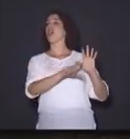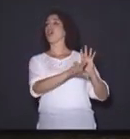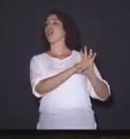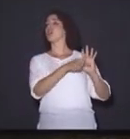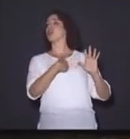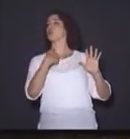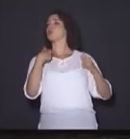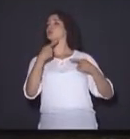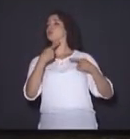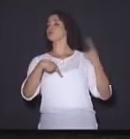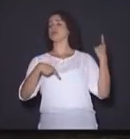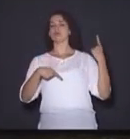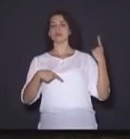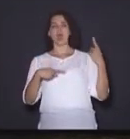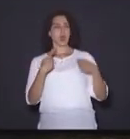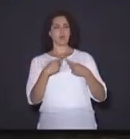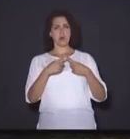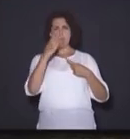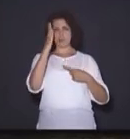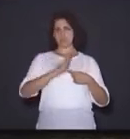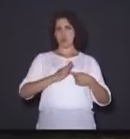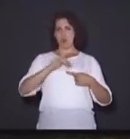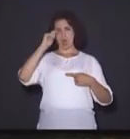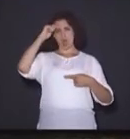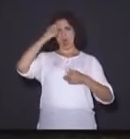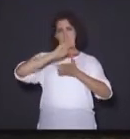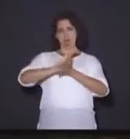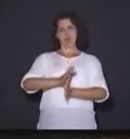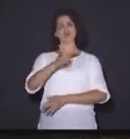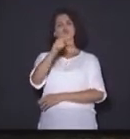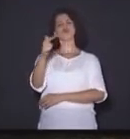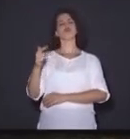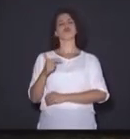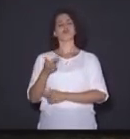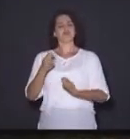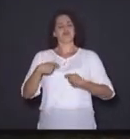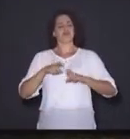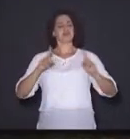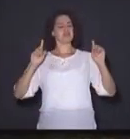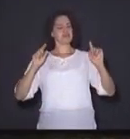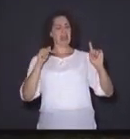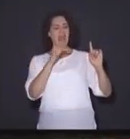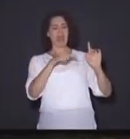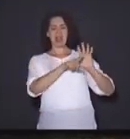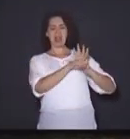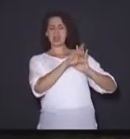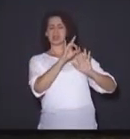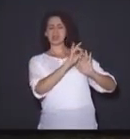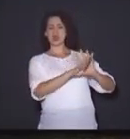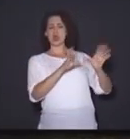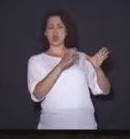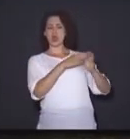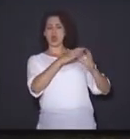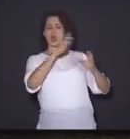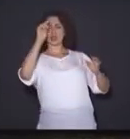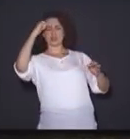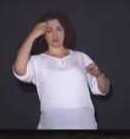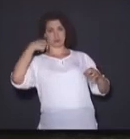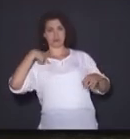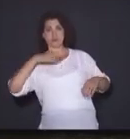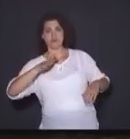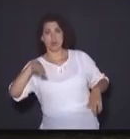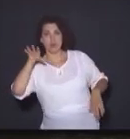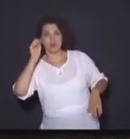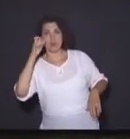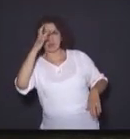concordo porque não tem racismo no brasil não preciso fazer isso essa é uma lei de negros shelvey isso em pesquisas fazendo entrevistas